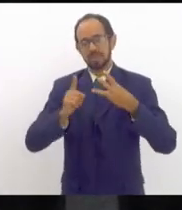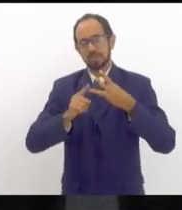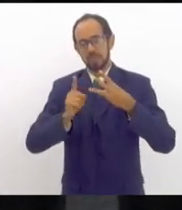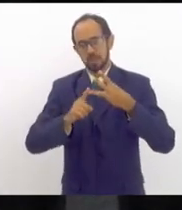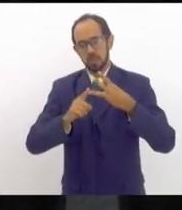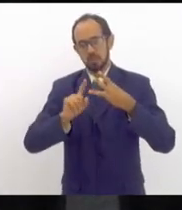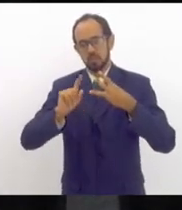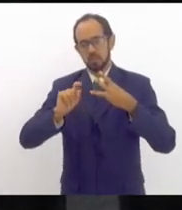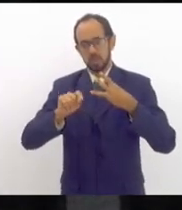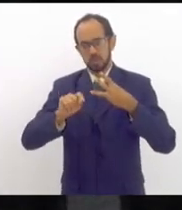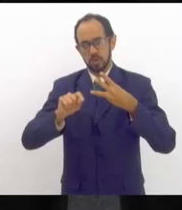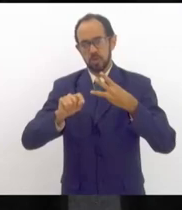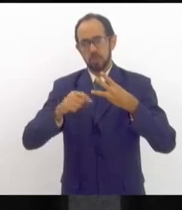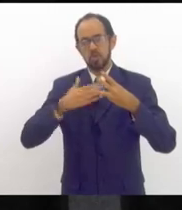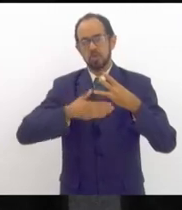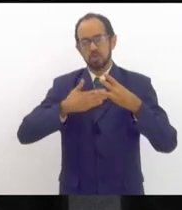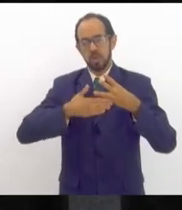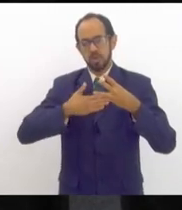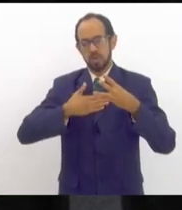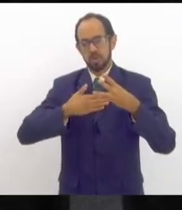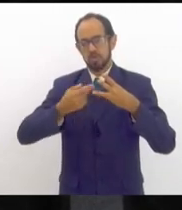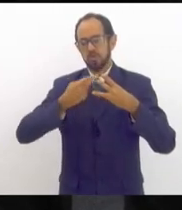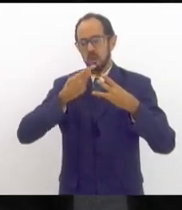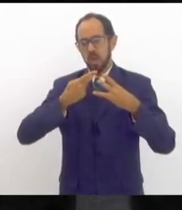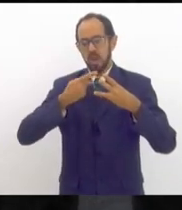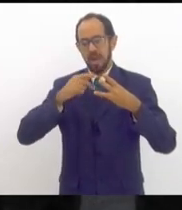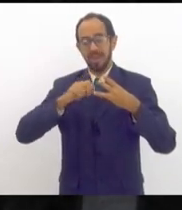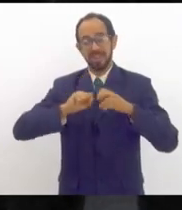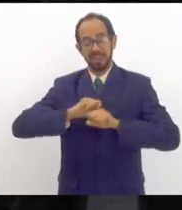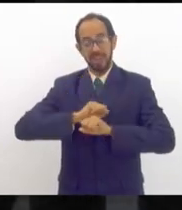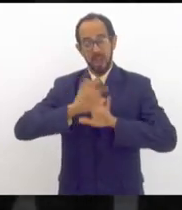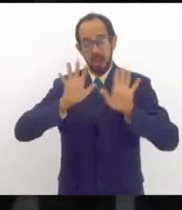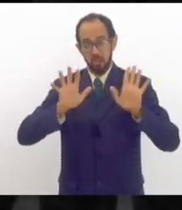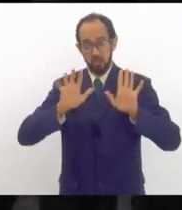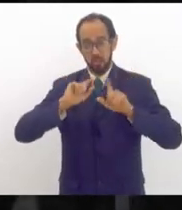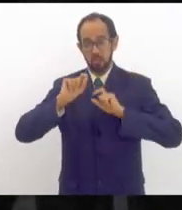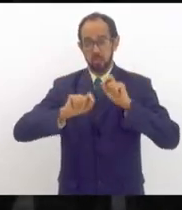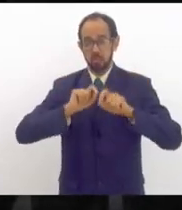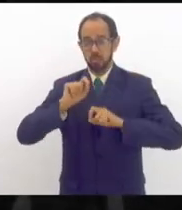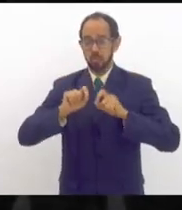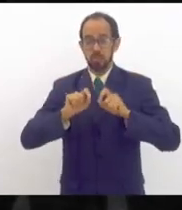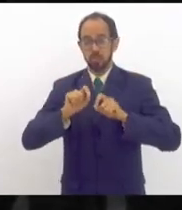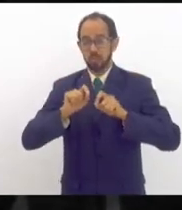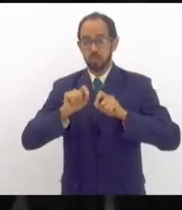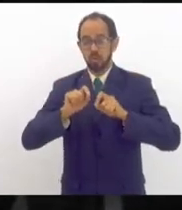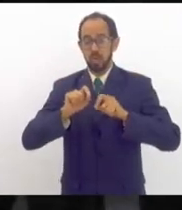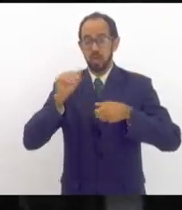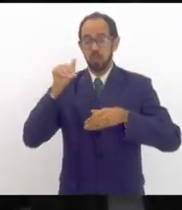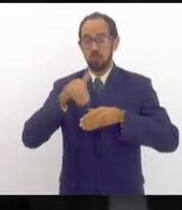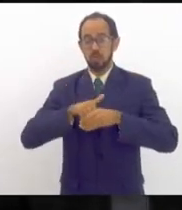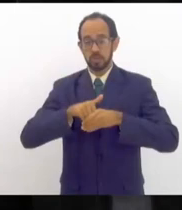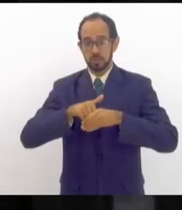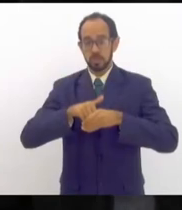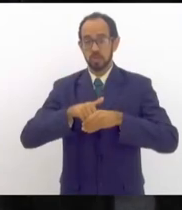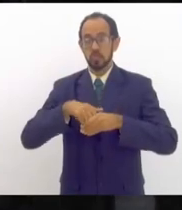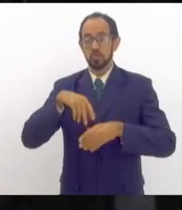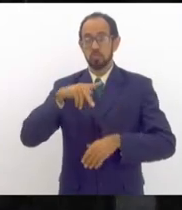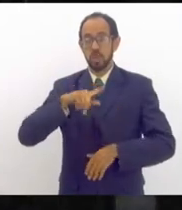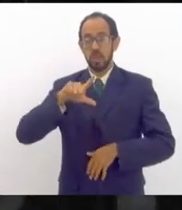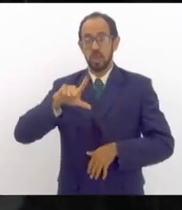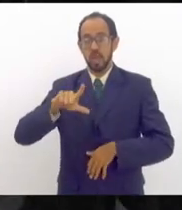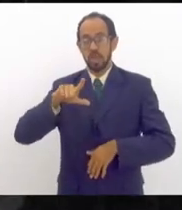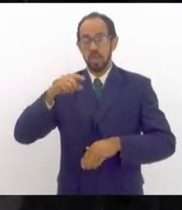eu gostaria de dizer de forma categórica que a votação da bancada do pl